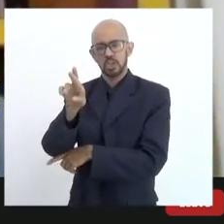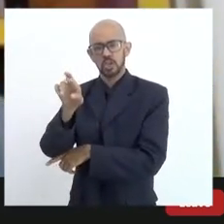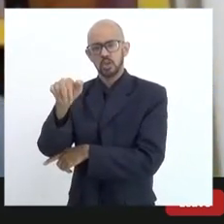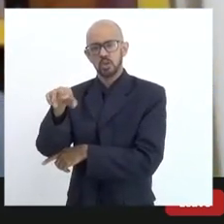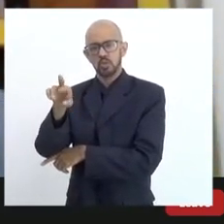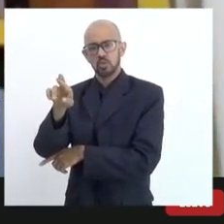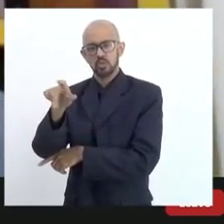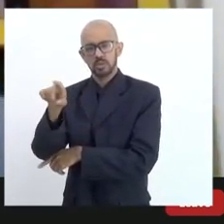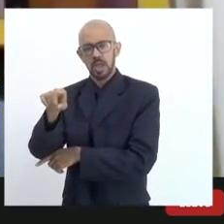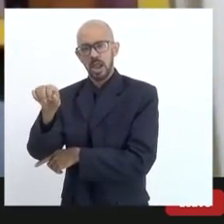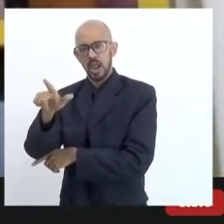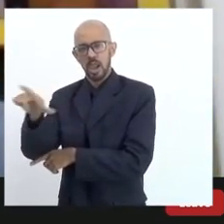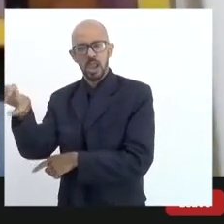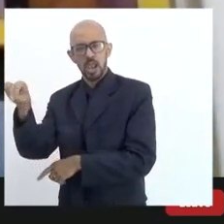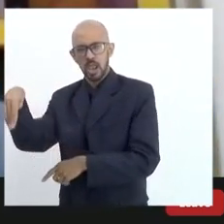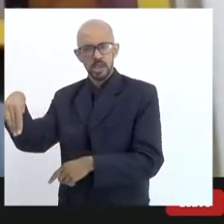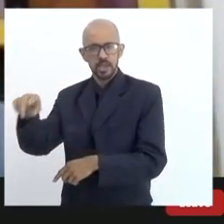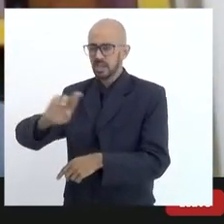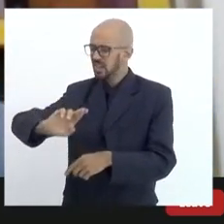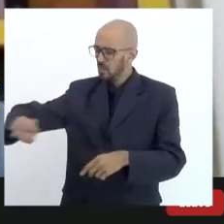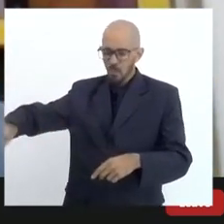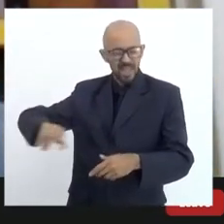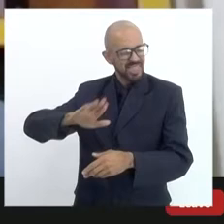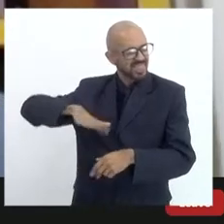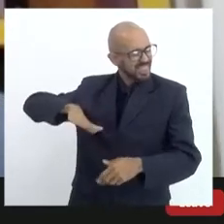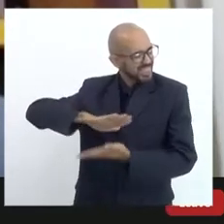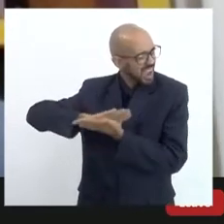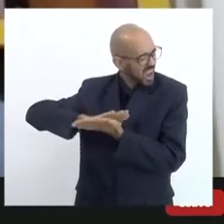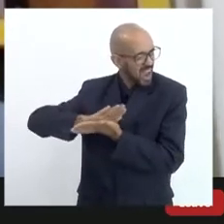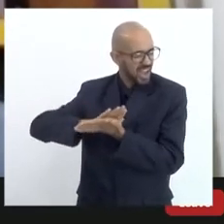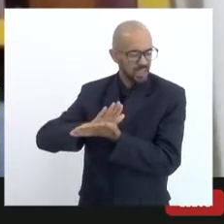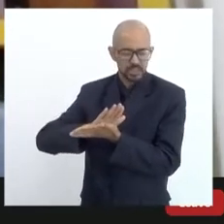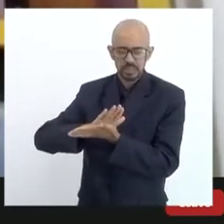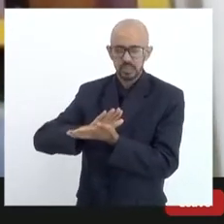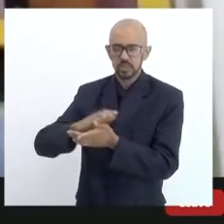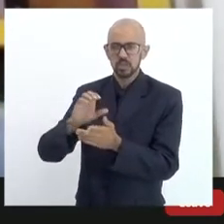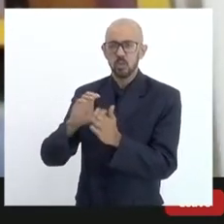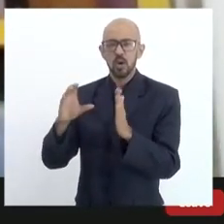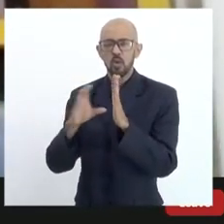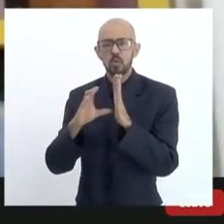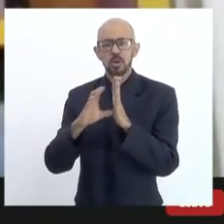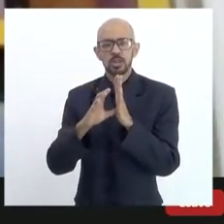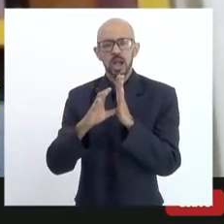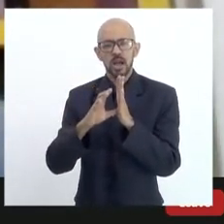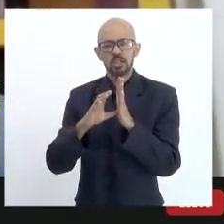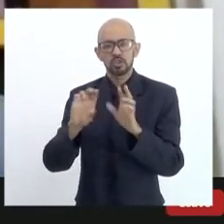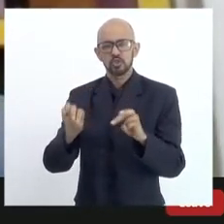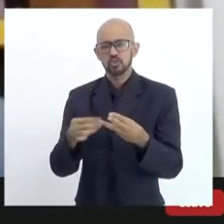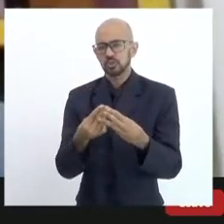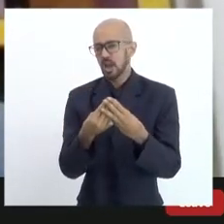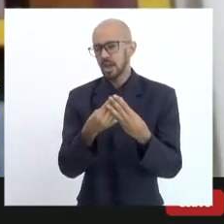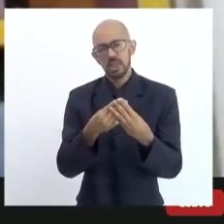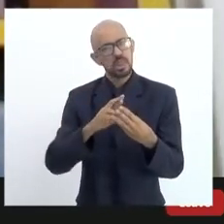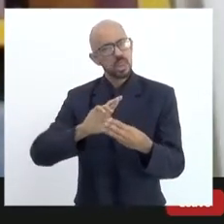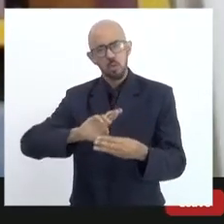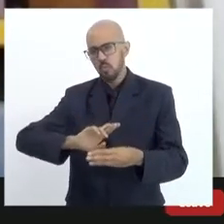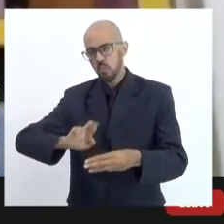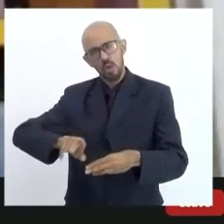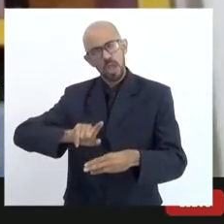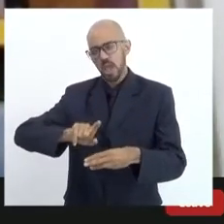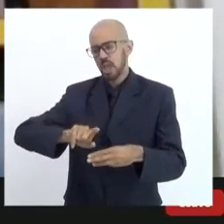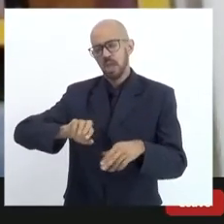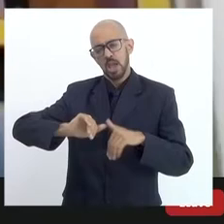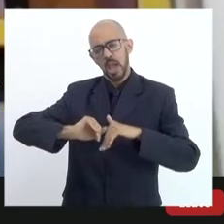né? Que não tem nada a ver com a comunidade judaica, inclusive é uma atitude antissemita, o cara quer dizer de cara, é um desserviço à comunidade